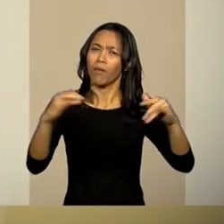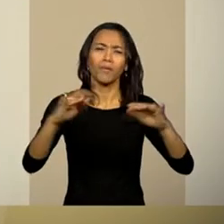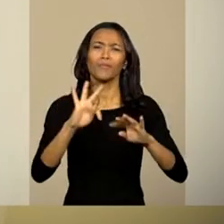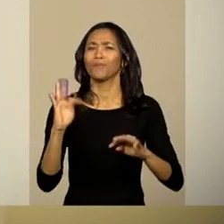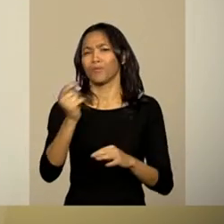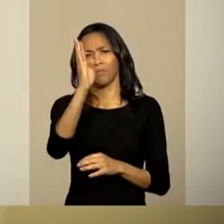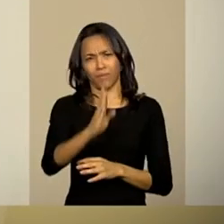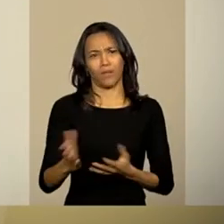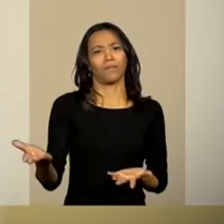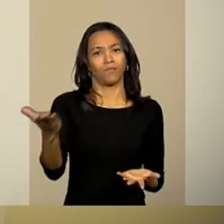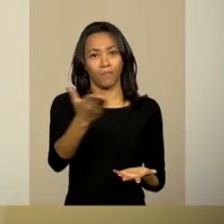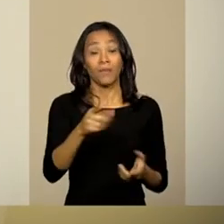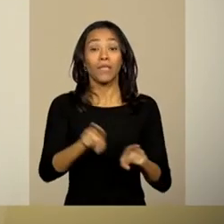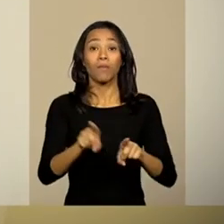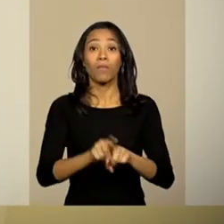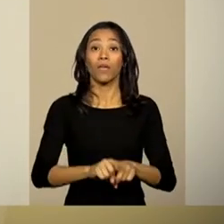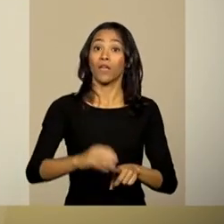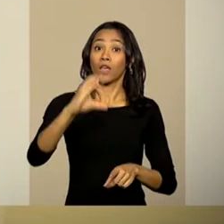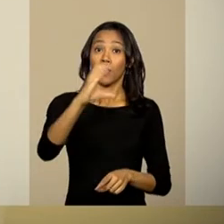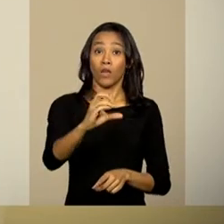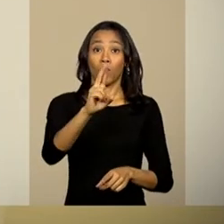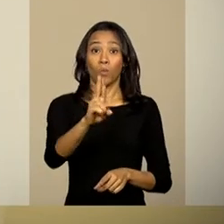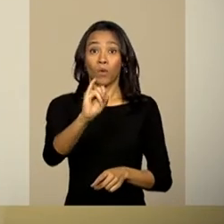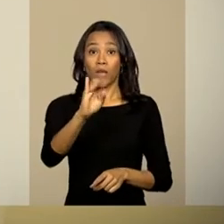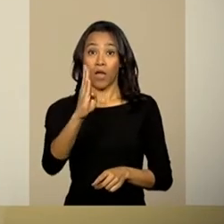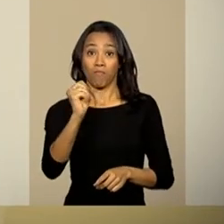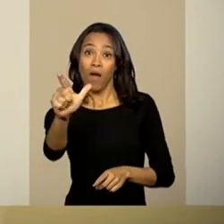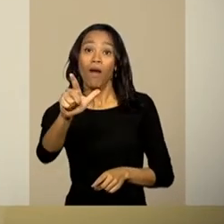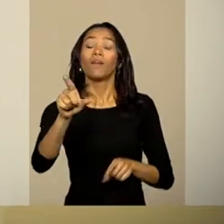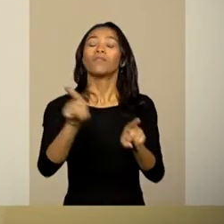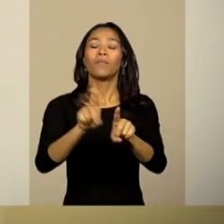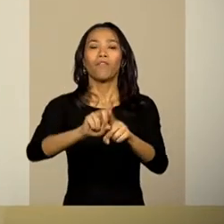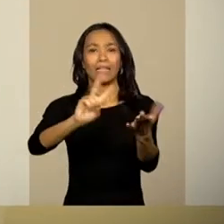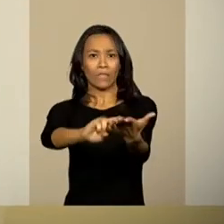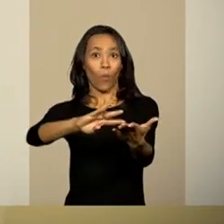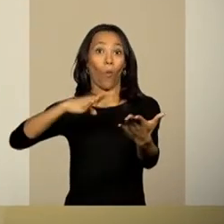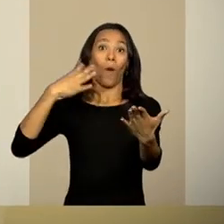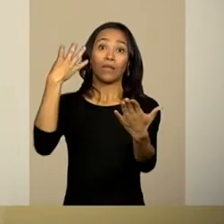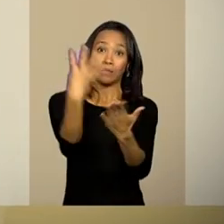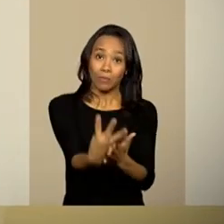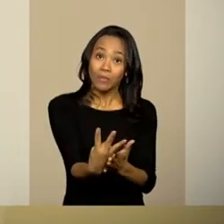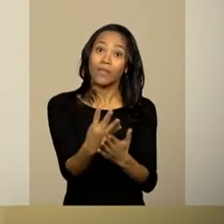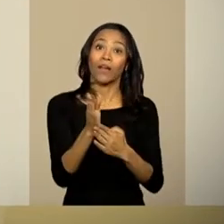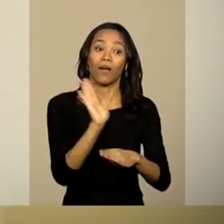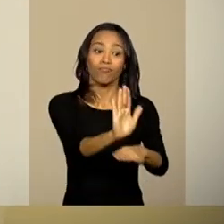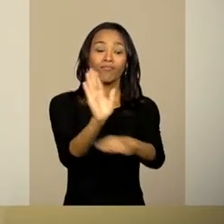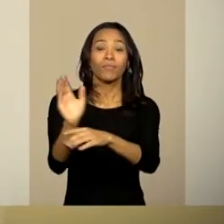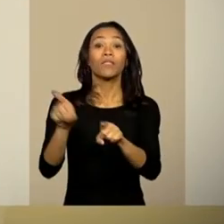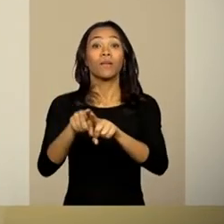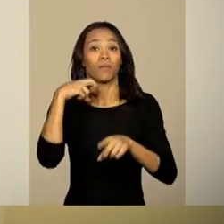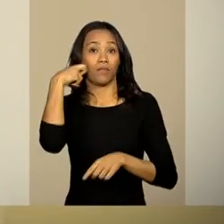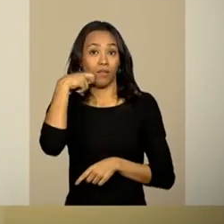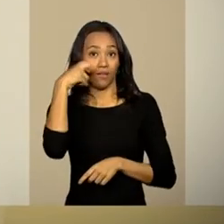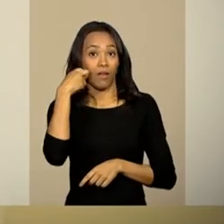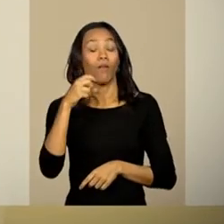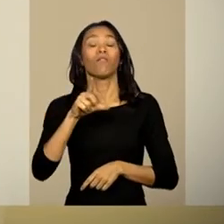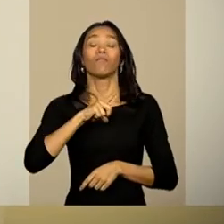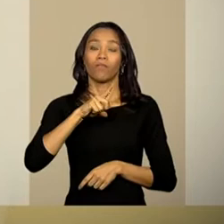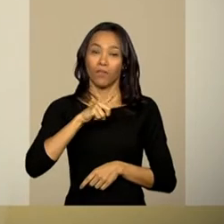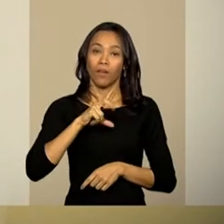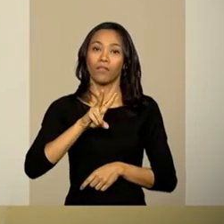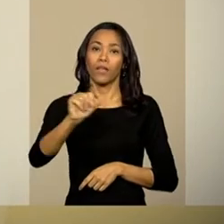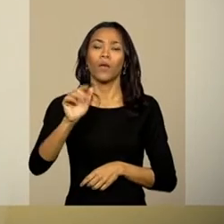o Brasil. Já em Cuiabá, as obras vão quadruplicar a capacidade de atendimento e no Rio Grande do Norte teremos